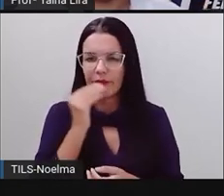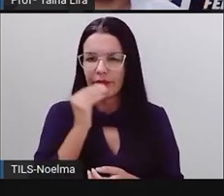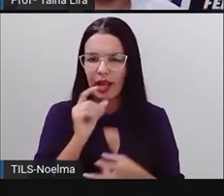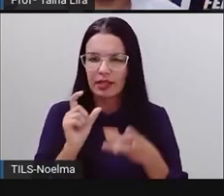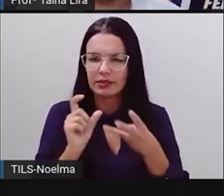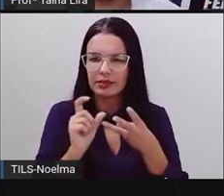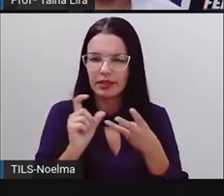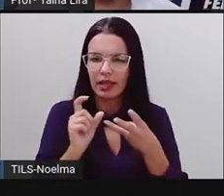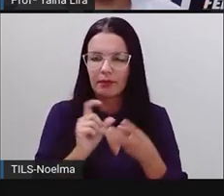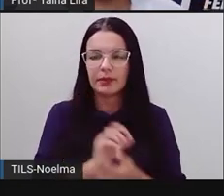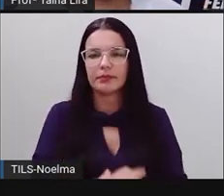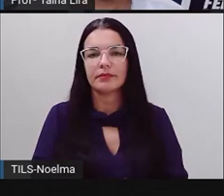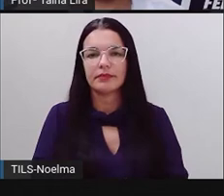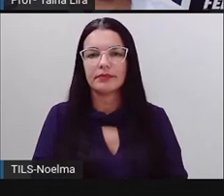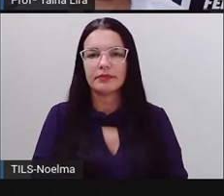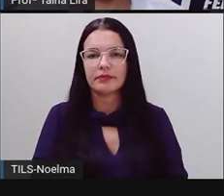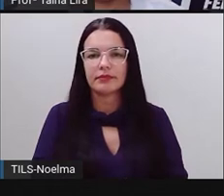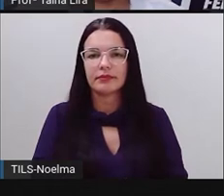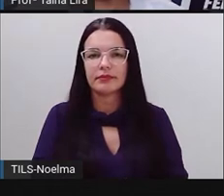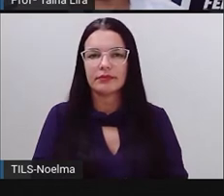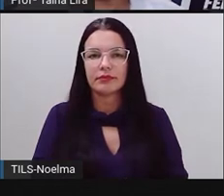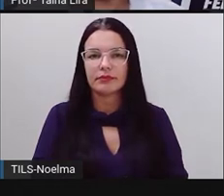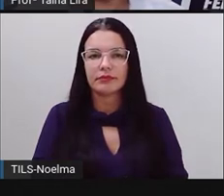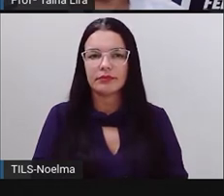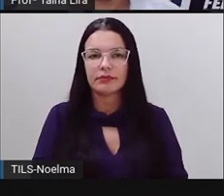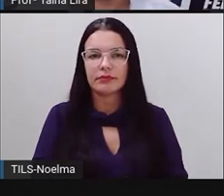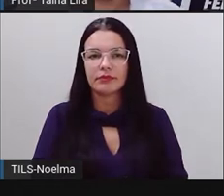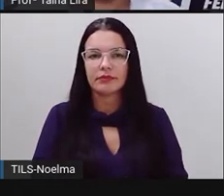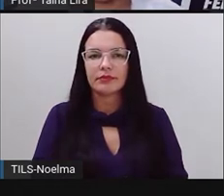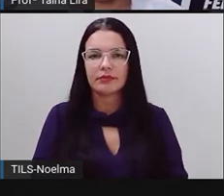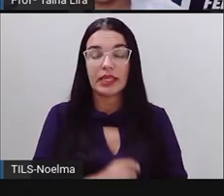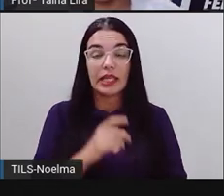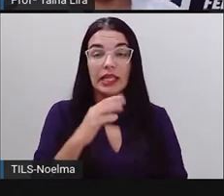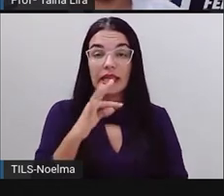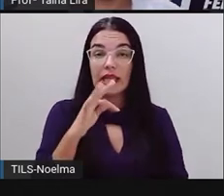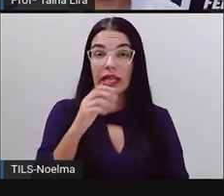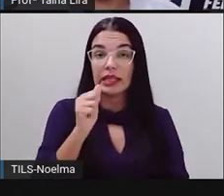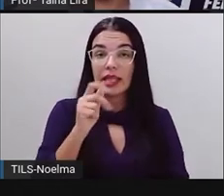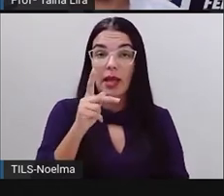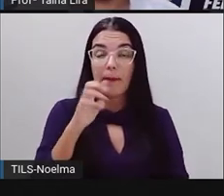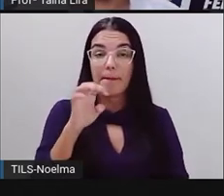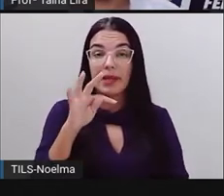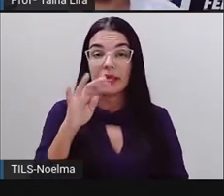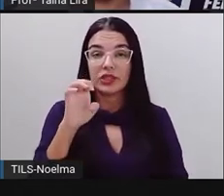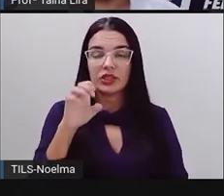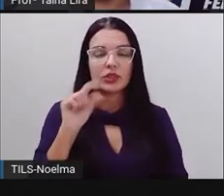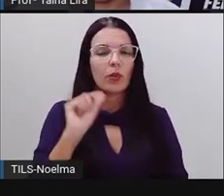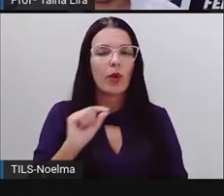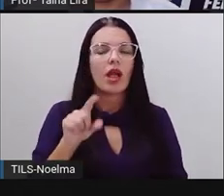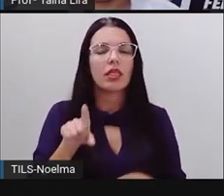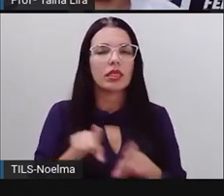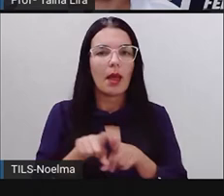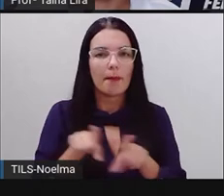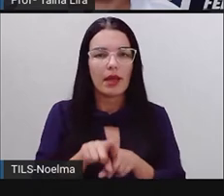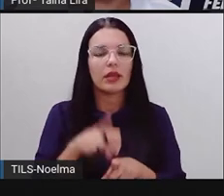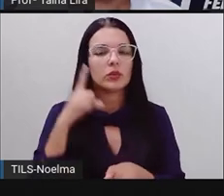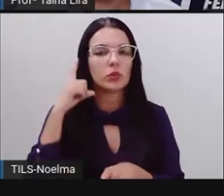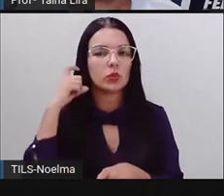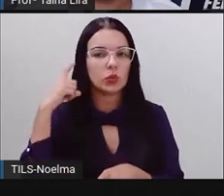fraca tá bom tapete então tapete a sílaba mais forte é o